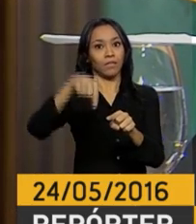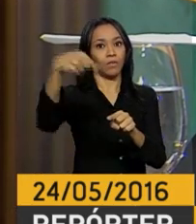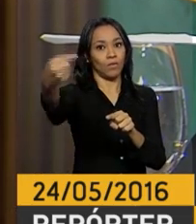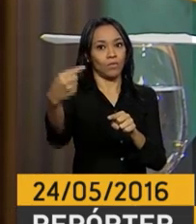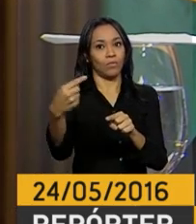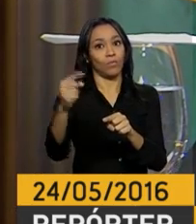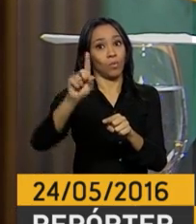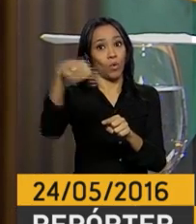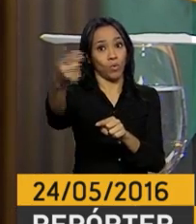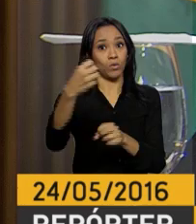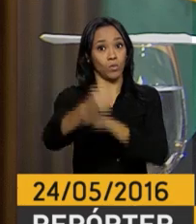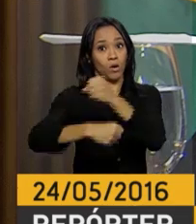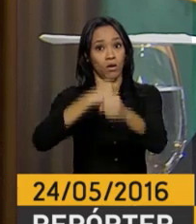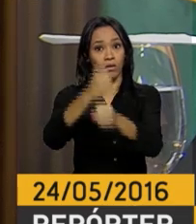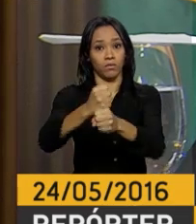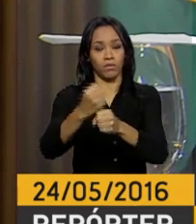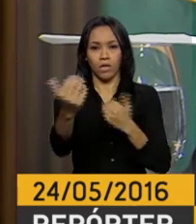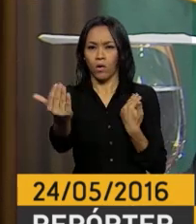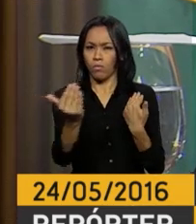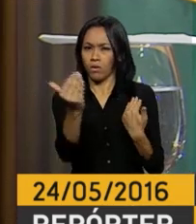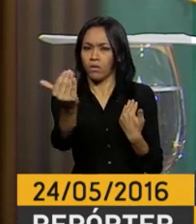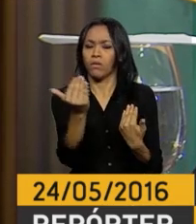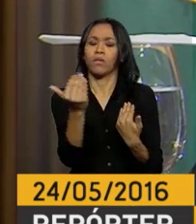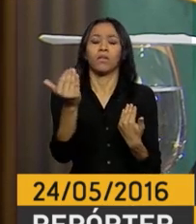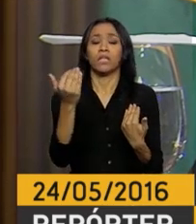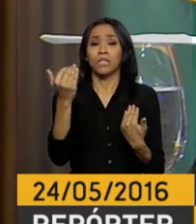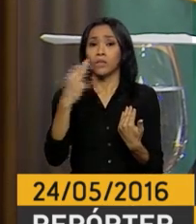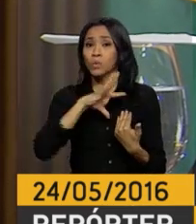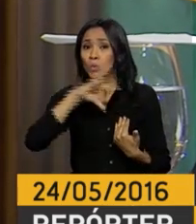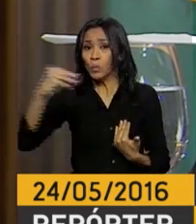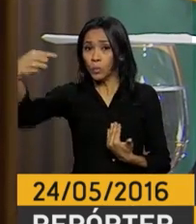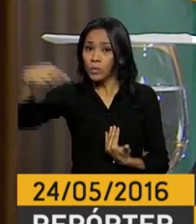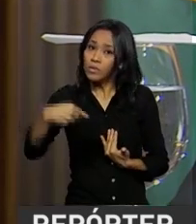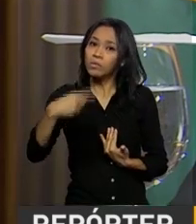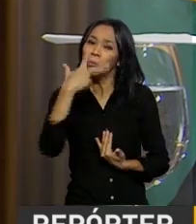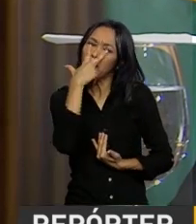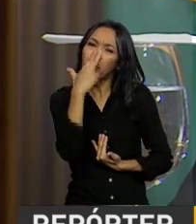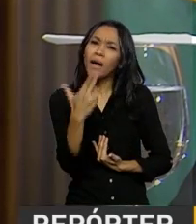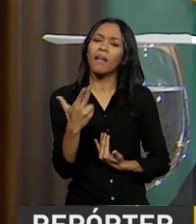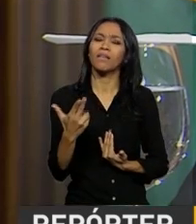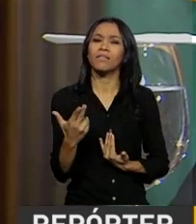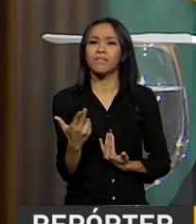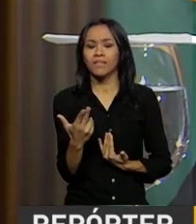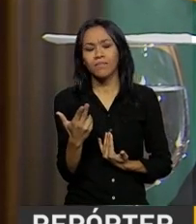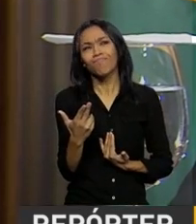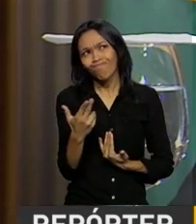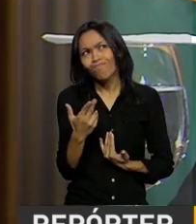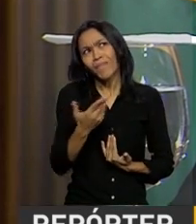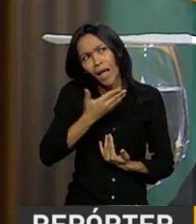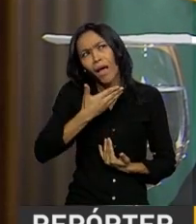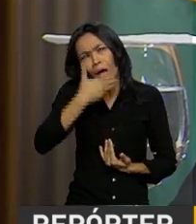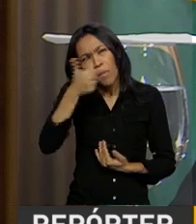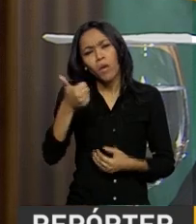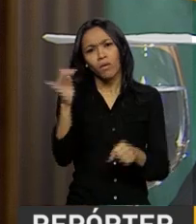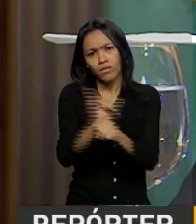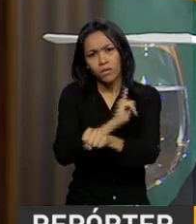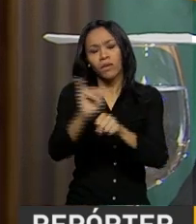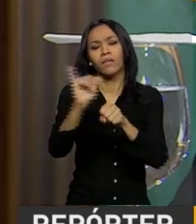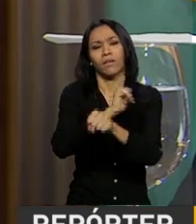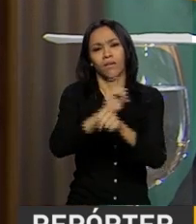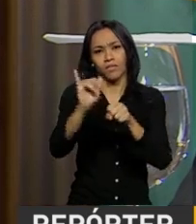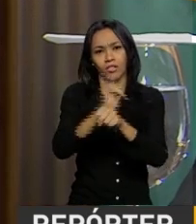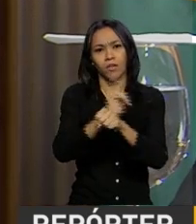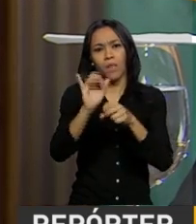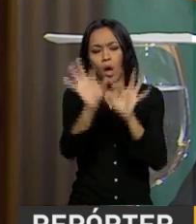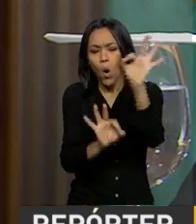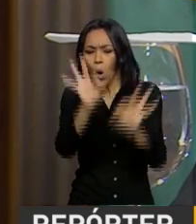anterior. Isto tudo parece ser a melhor forma de conciliar uma